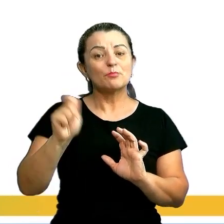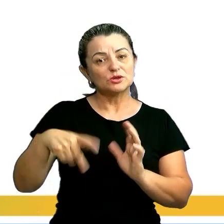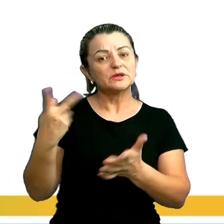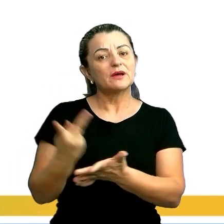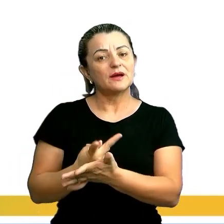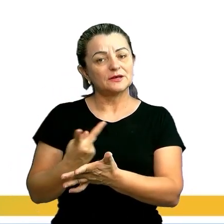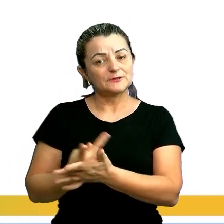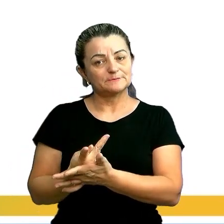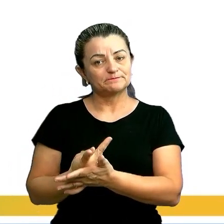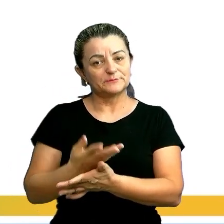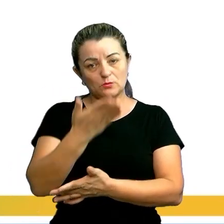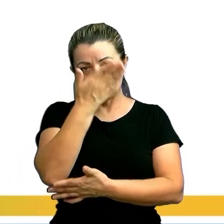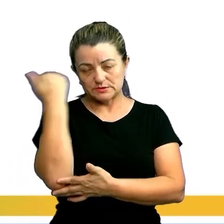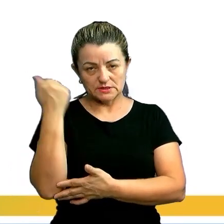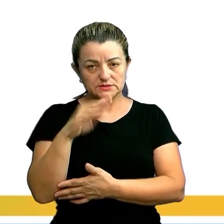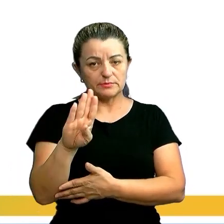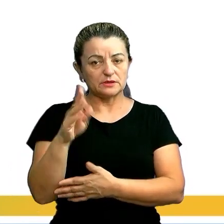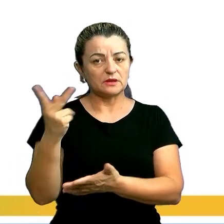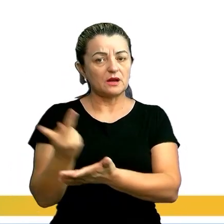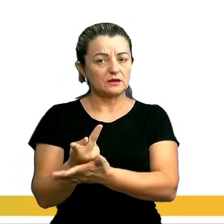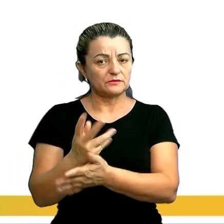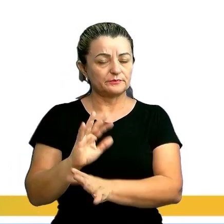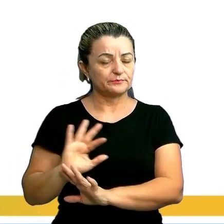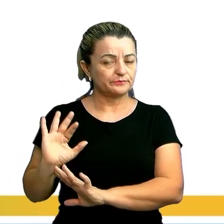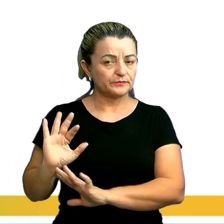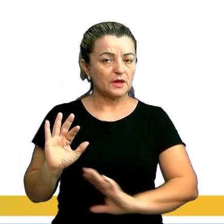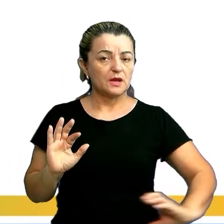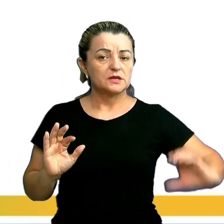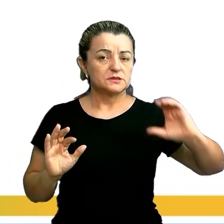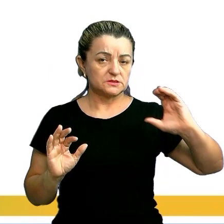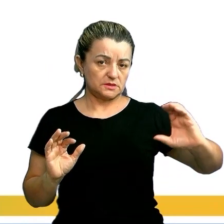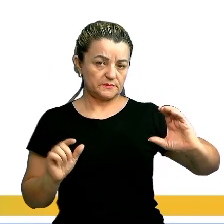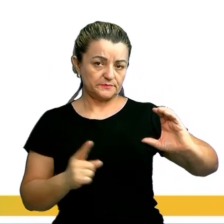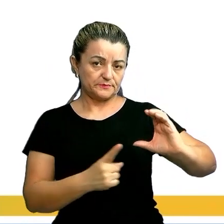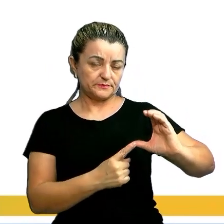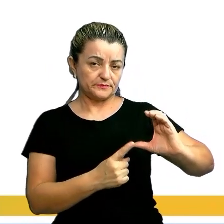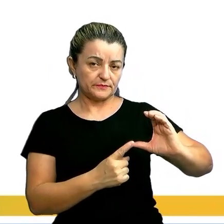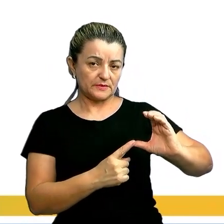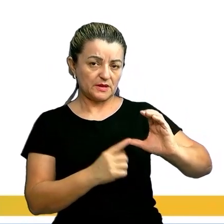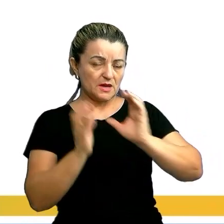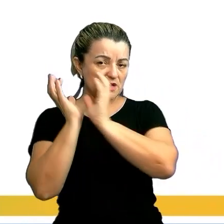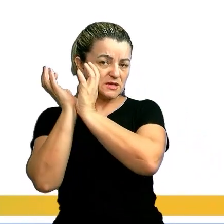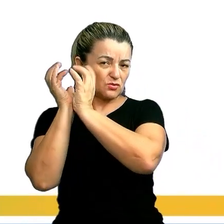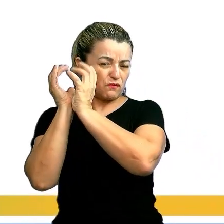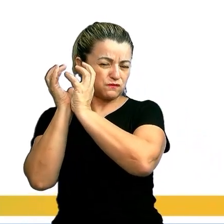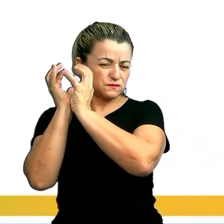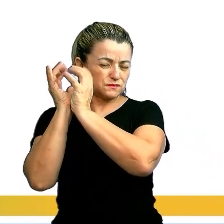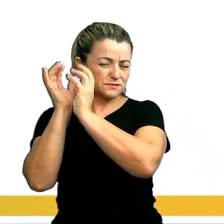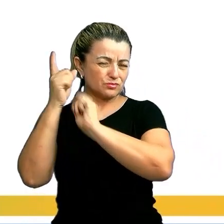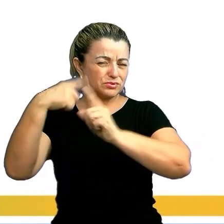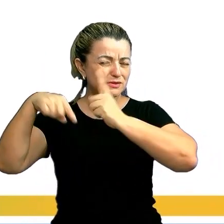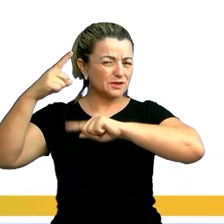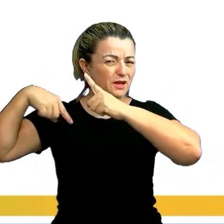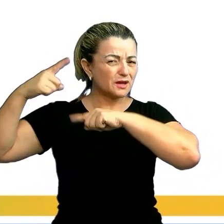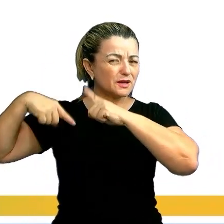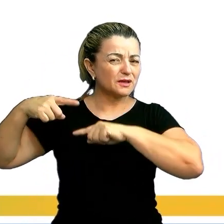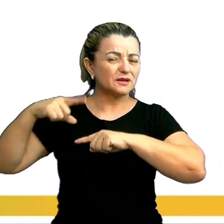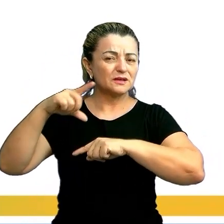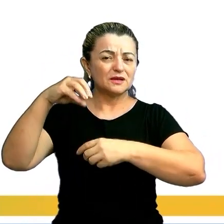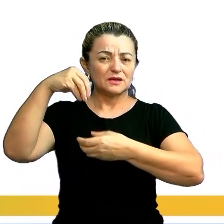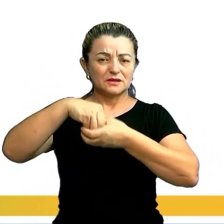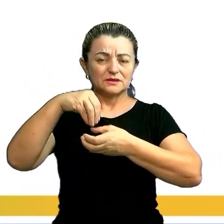B eu já esqueço também. Letra C. Sobre essa confusão na classificação, juntar todos esses